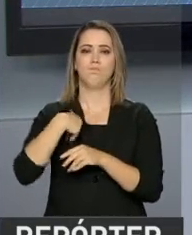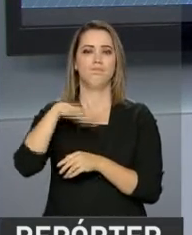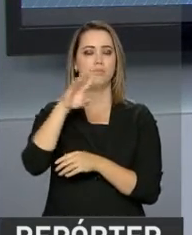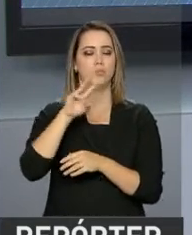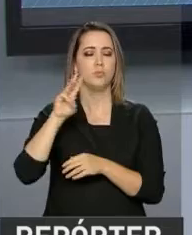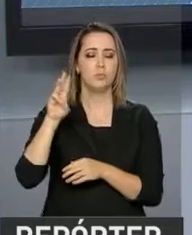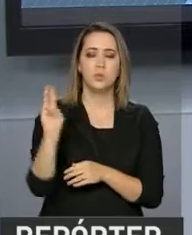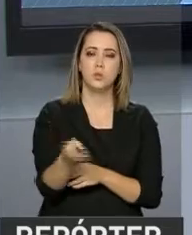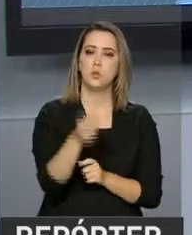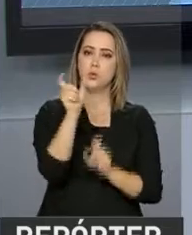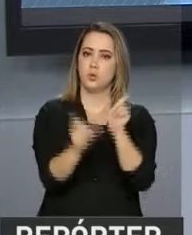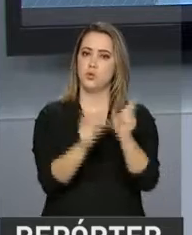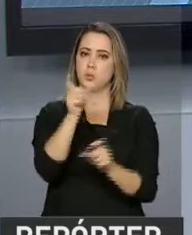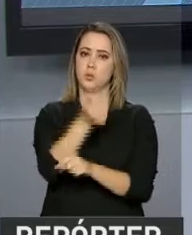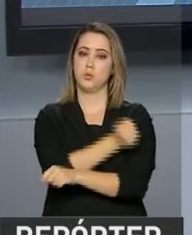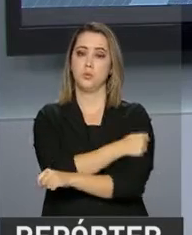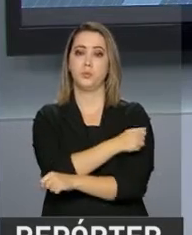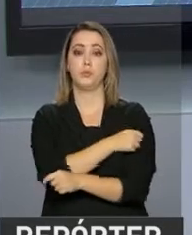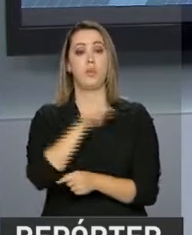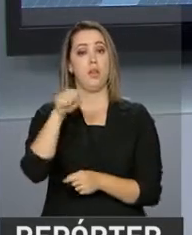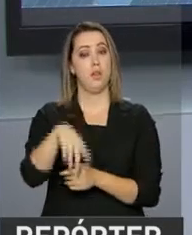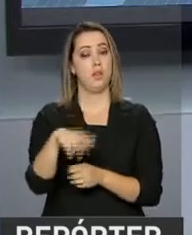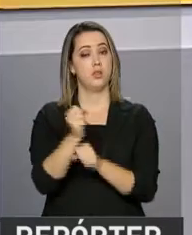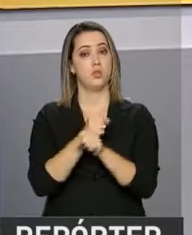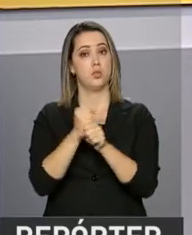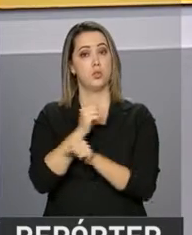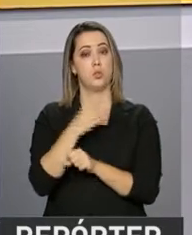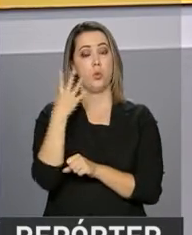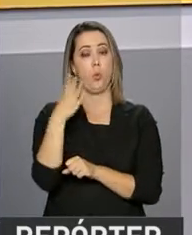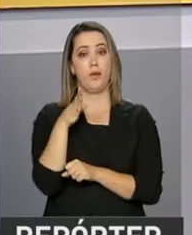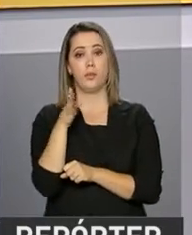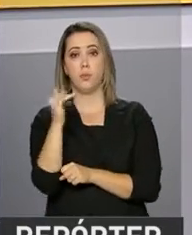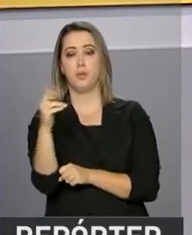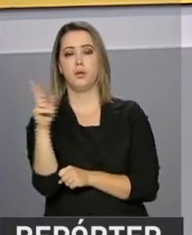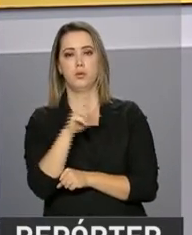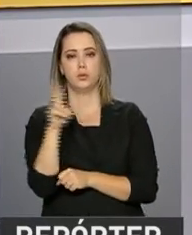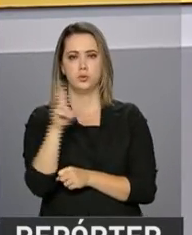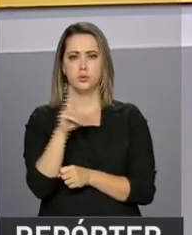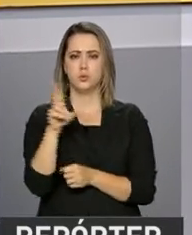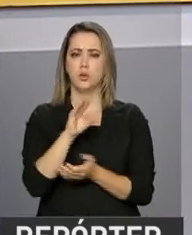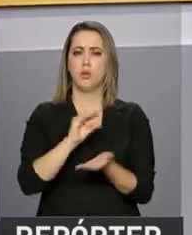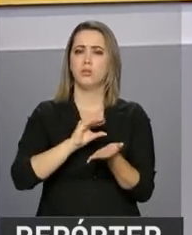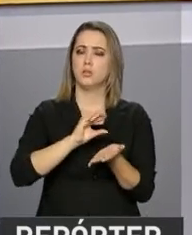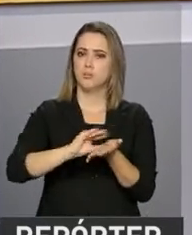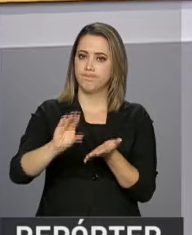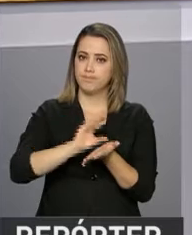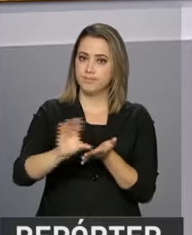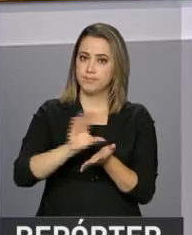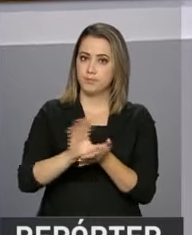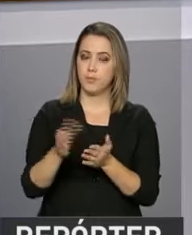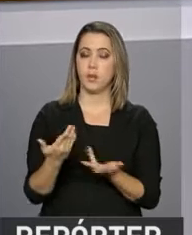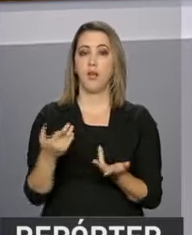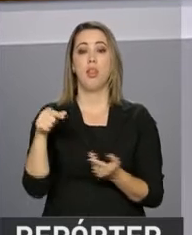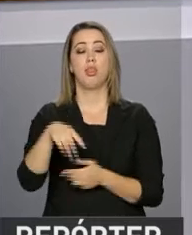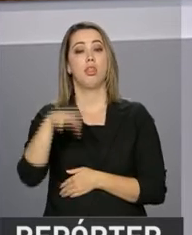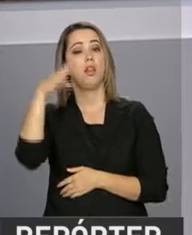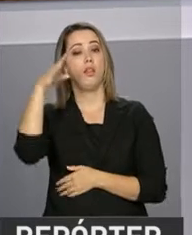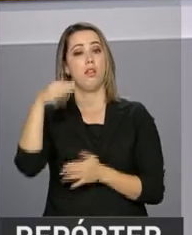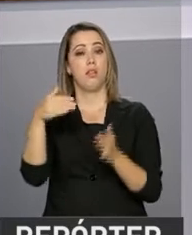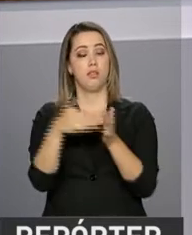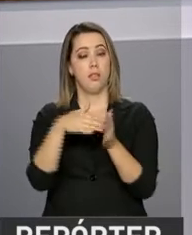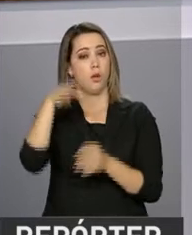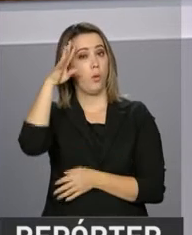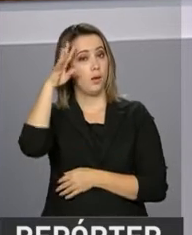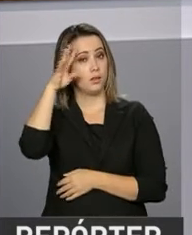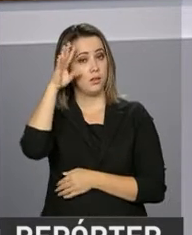investidos mais de 4 bilhões de reais no programa. E para valorizar o trabalho das merendeiras, estão abertas até esta quarta-feira